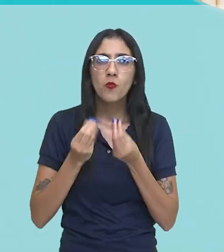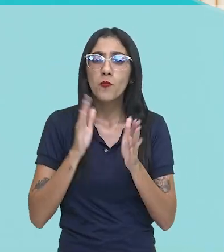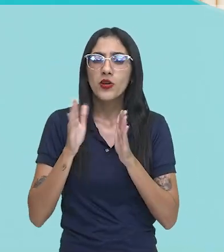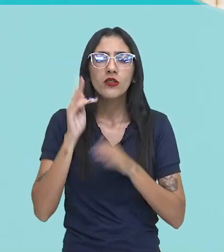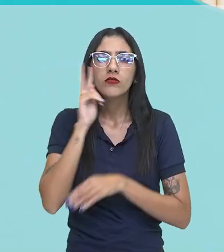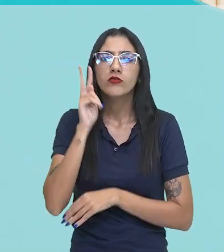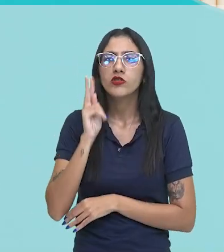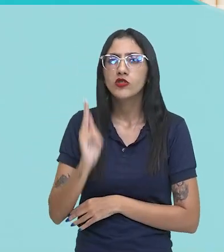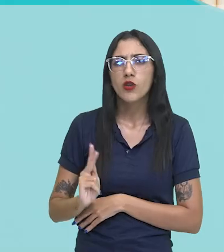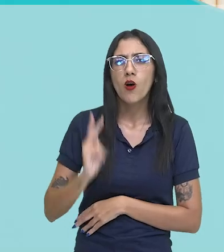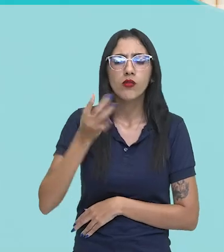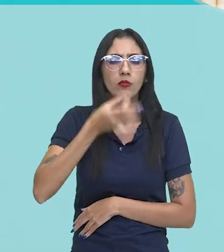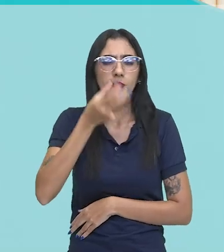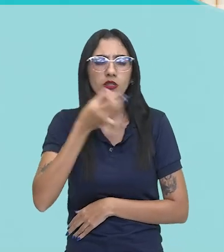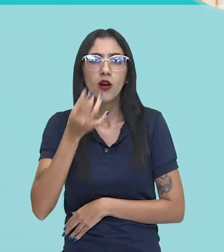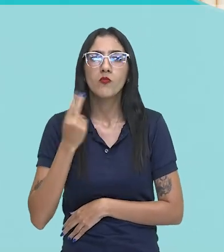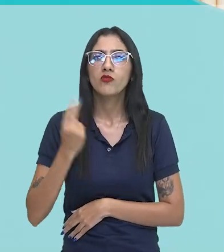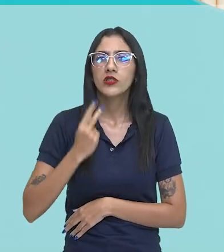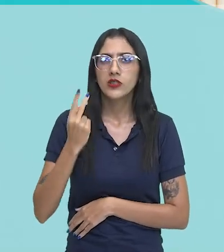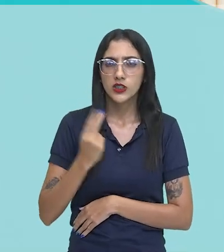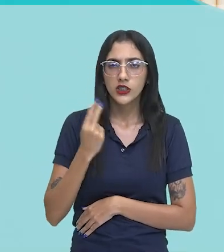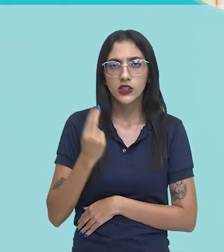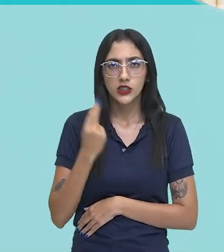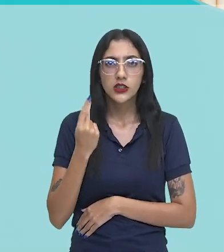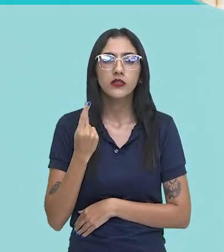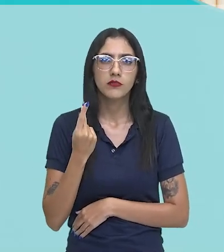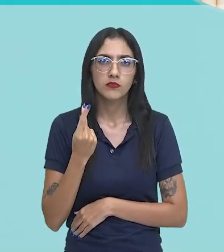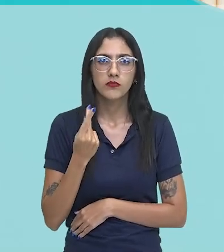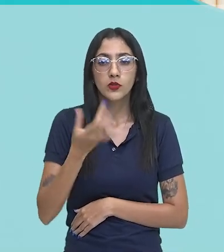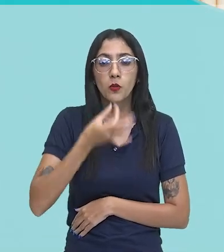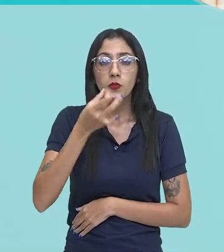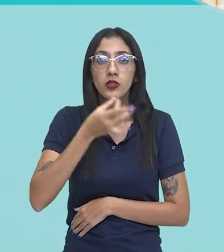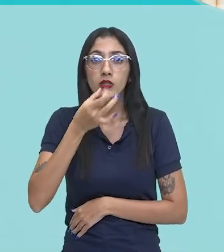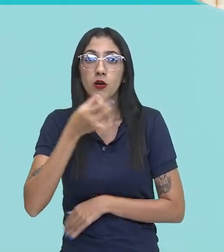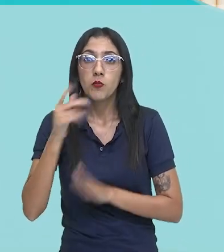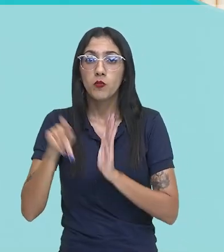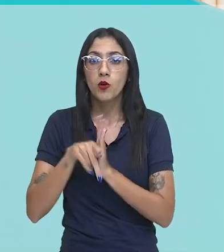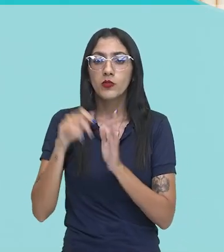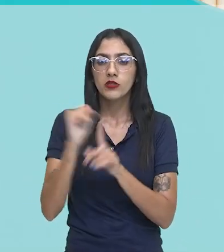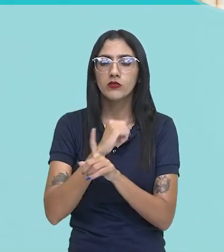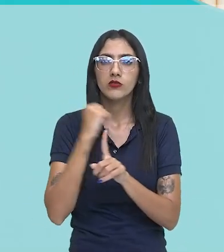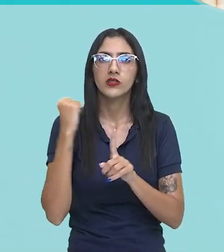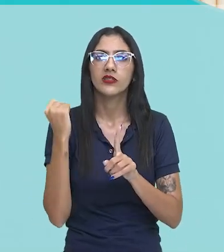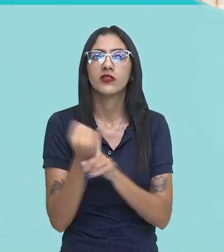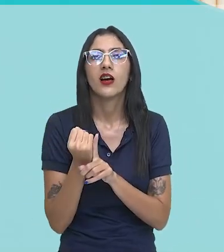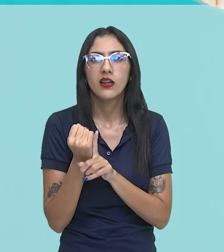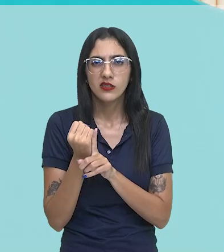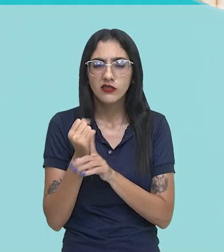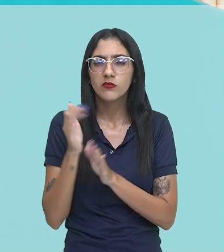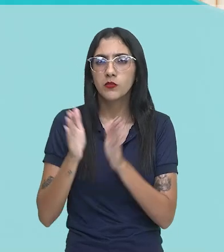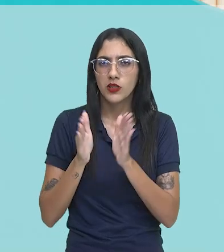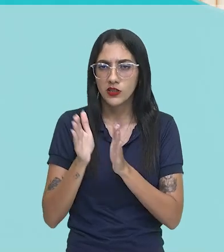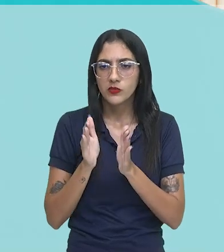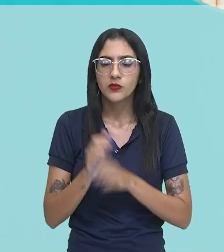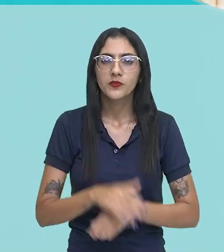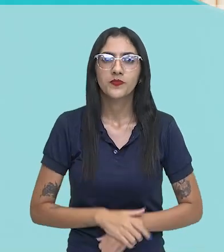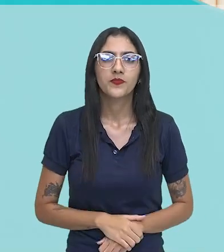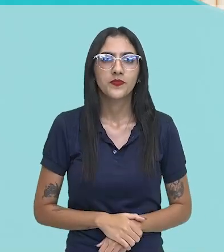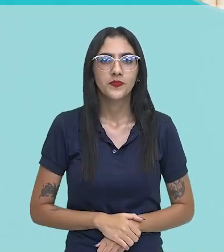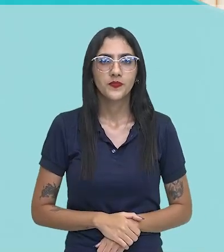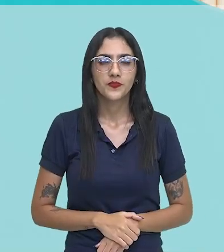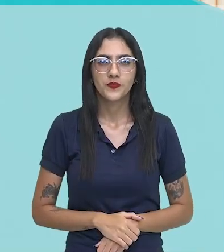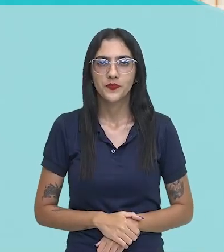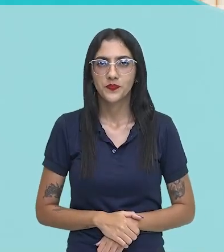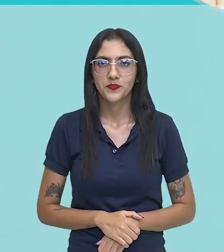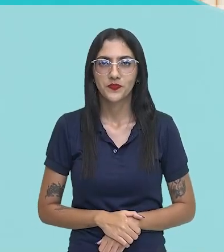né, representando muitas vezes a classe trabalhadora, porque eles queriam representar exatamente o que estava acontecendo.